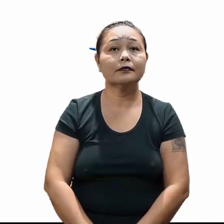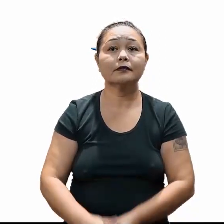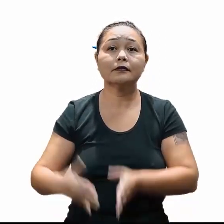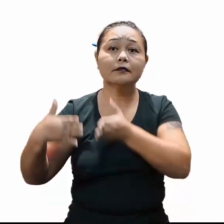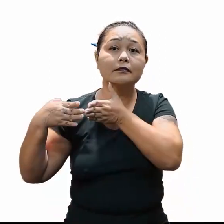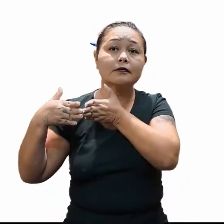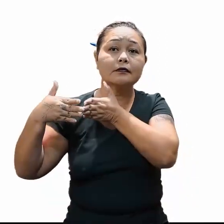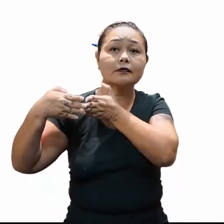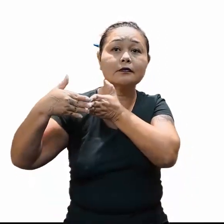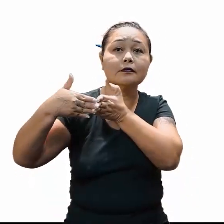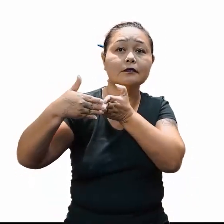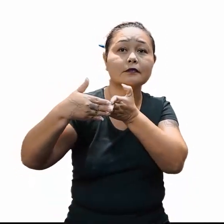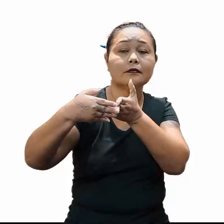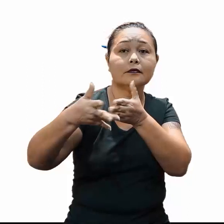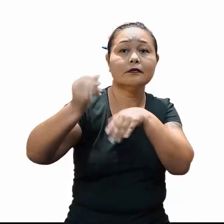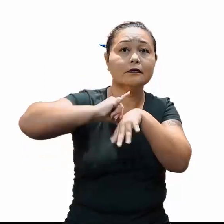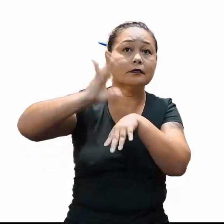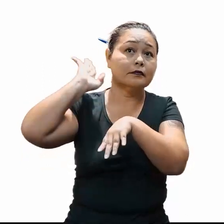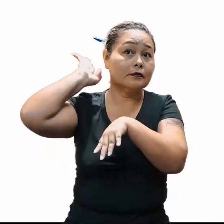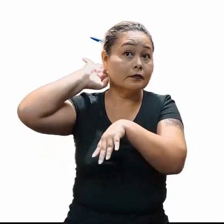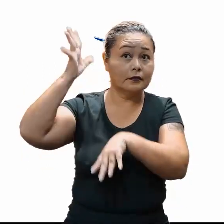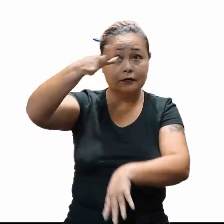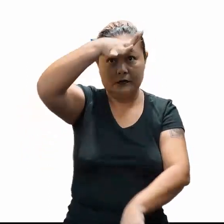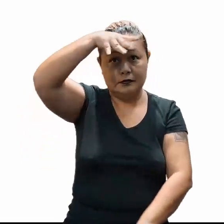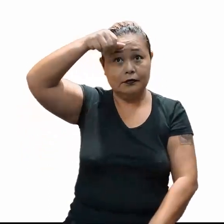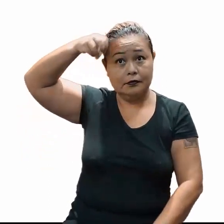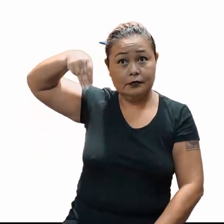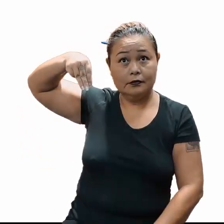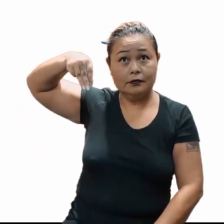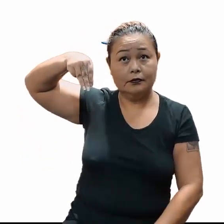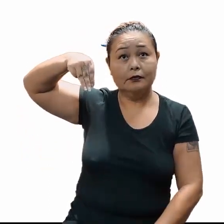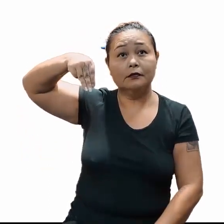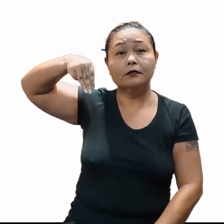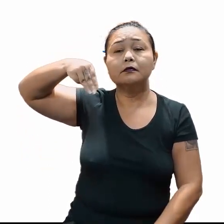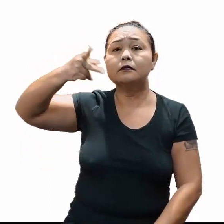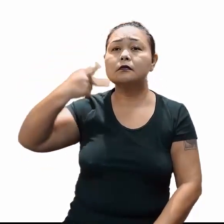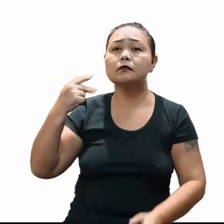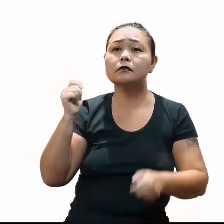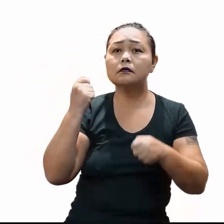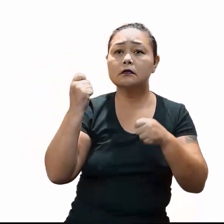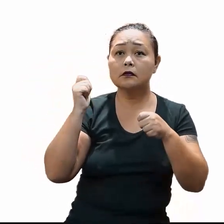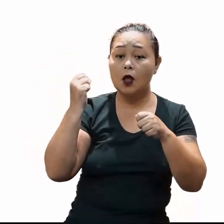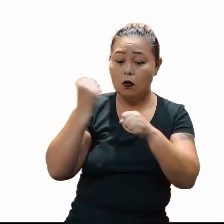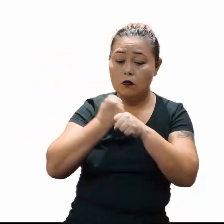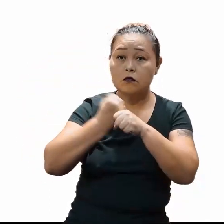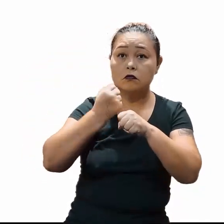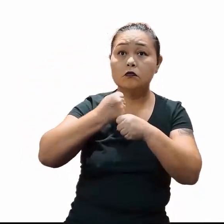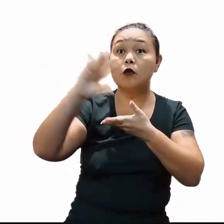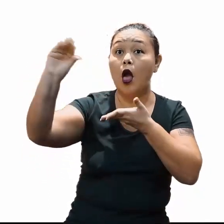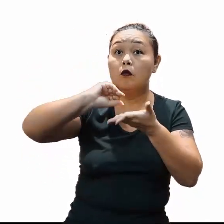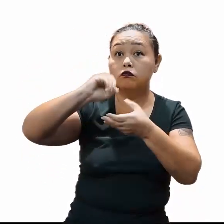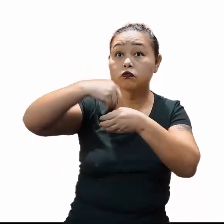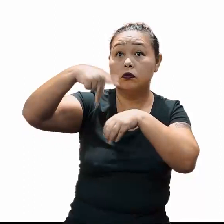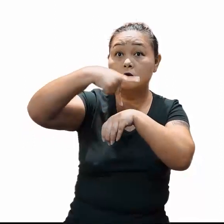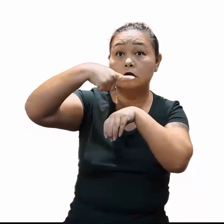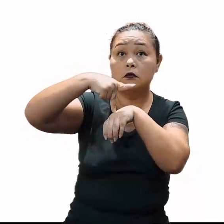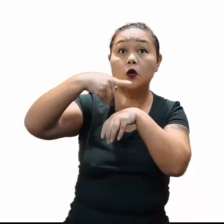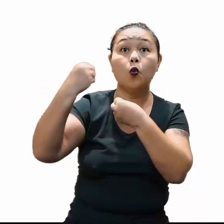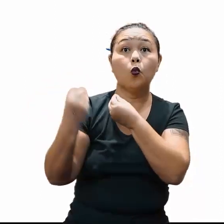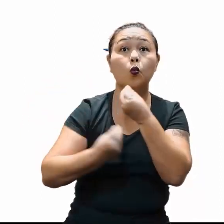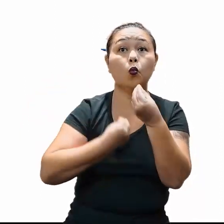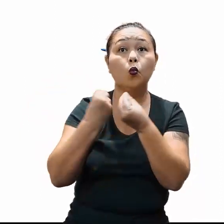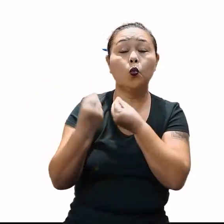Os portos de Belém e Manaus foram construídos pelo capital estrangeiro